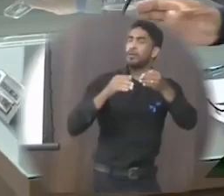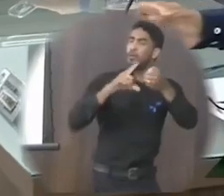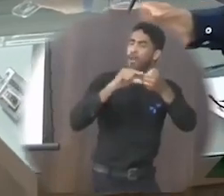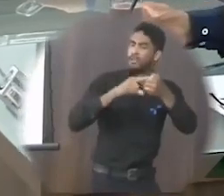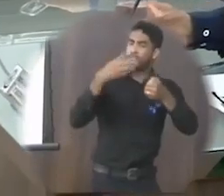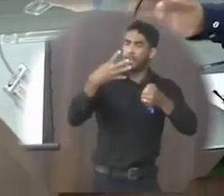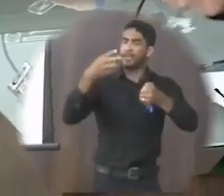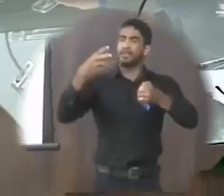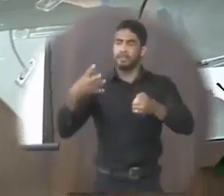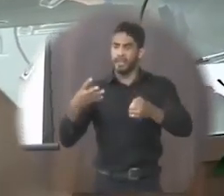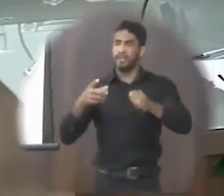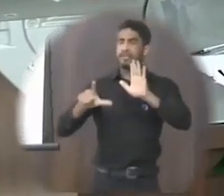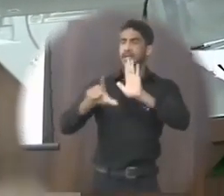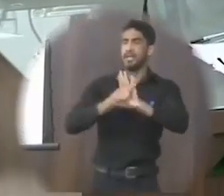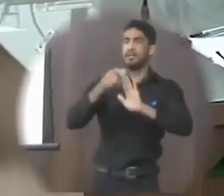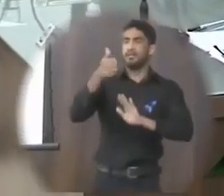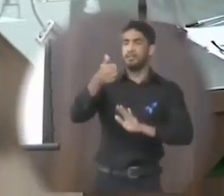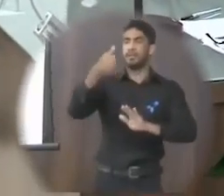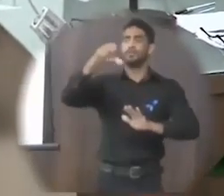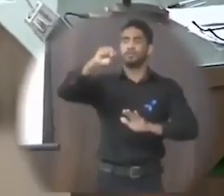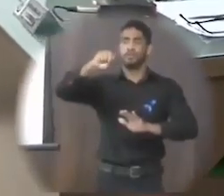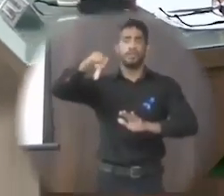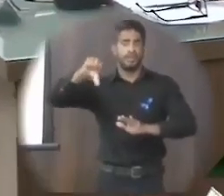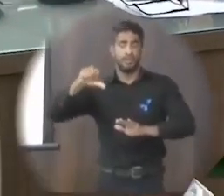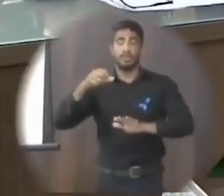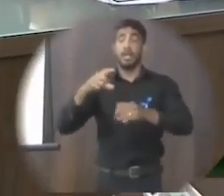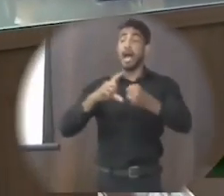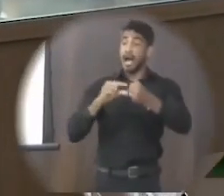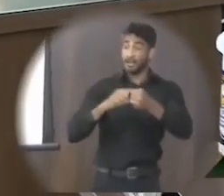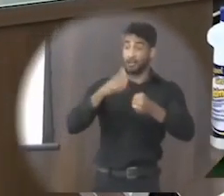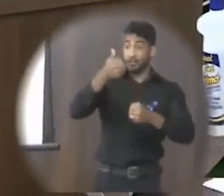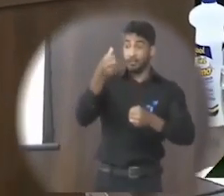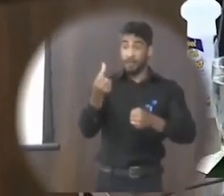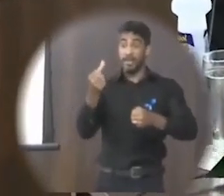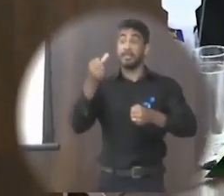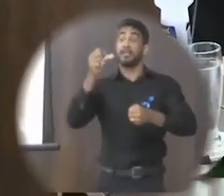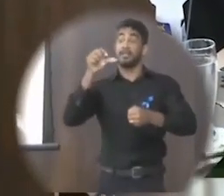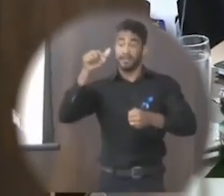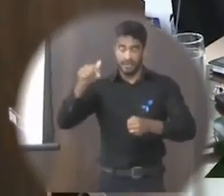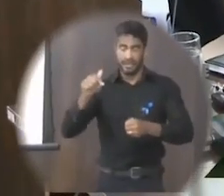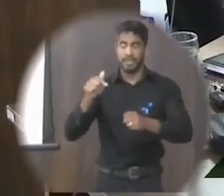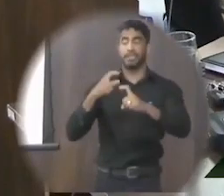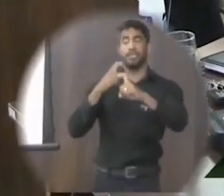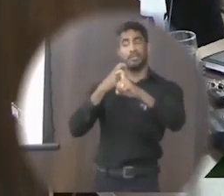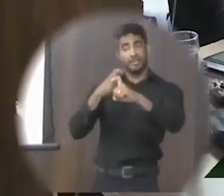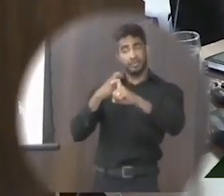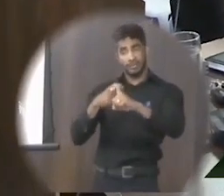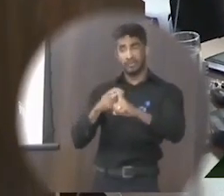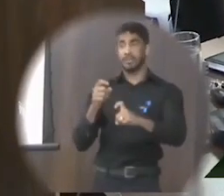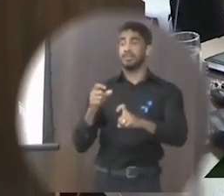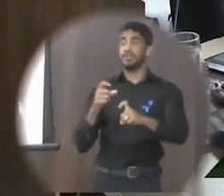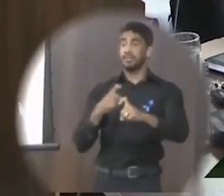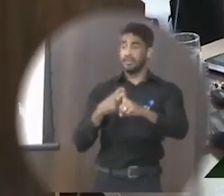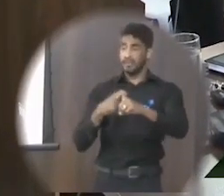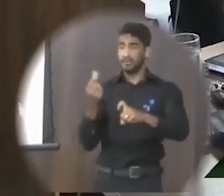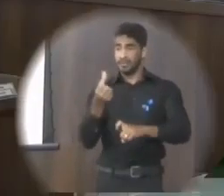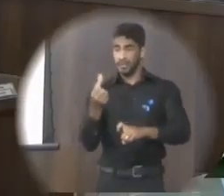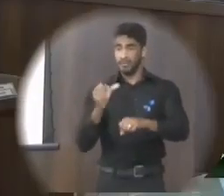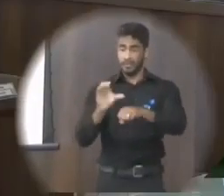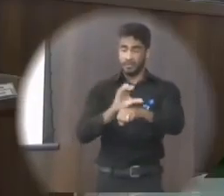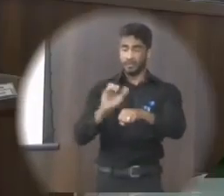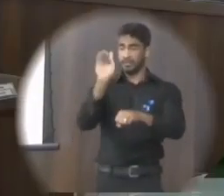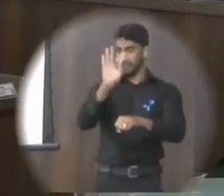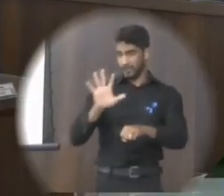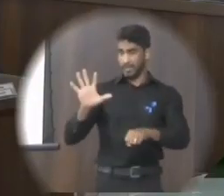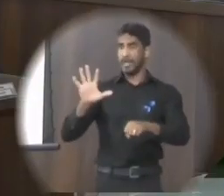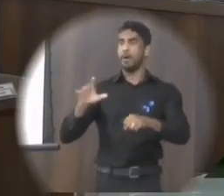4320, de 1964, e no artigo 167, inciso 6º, da Constituição Federal e da outras providências, de